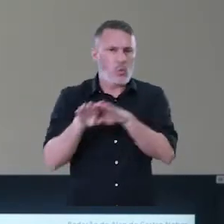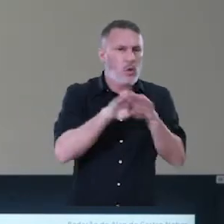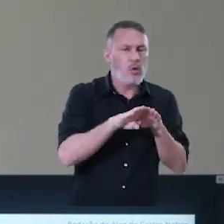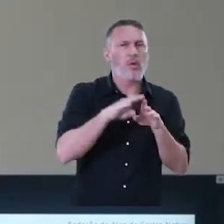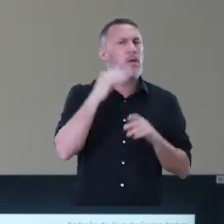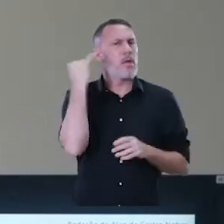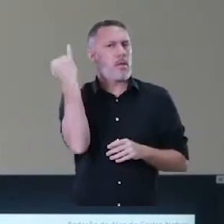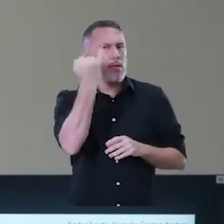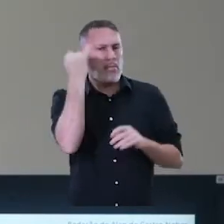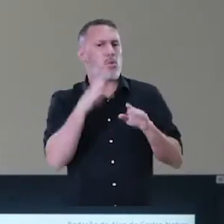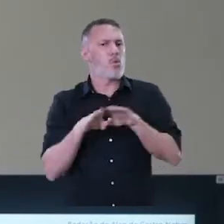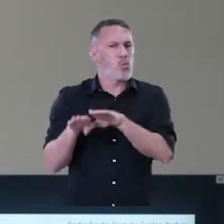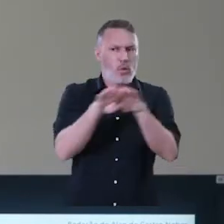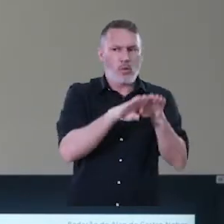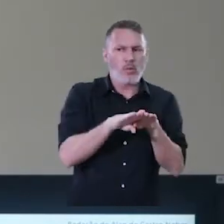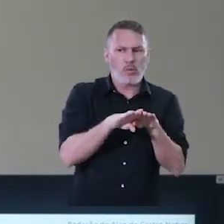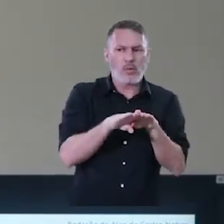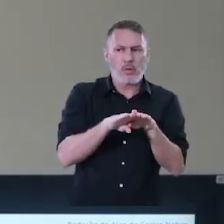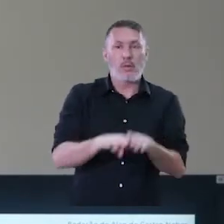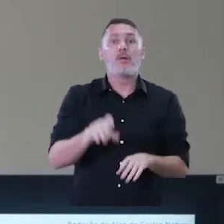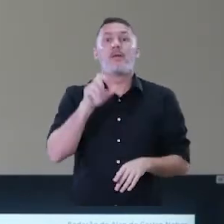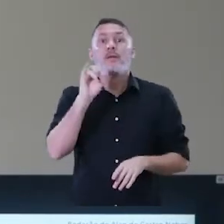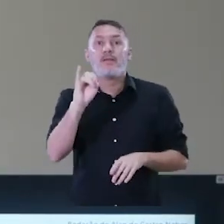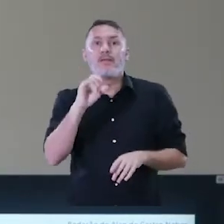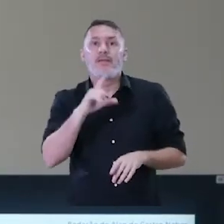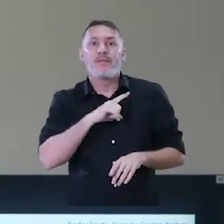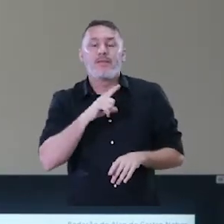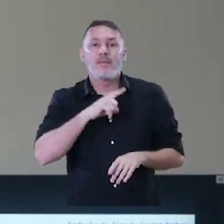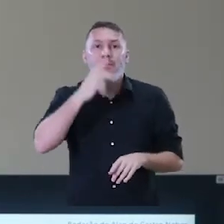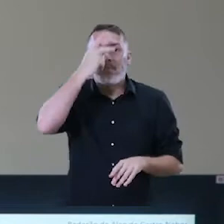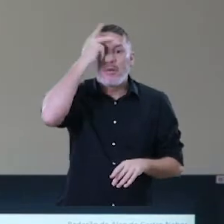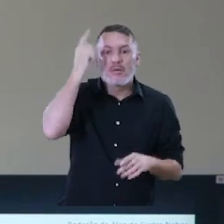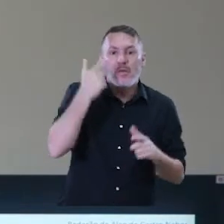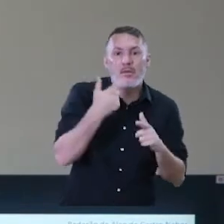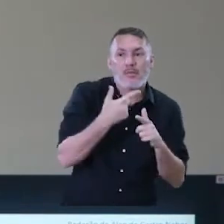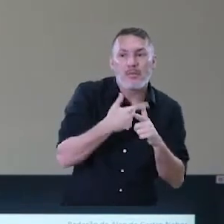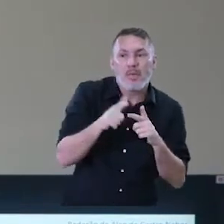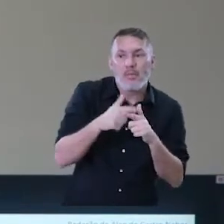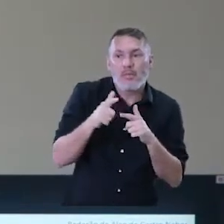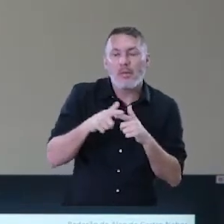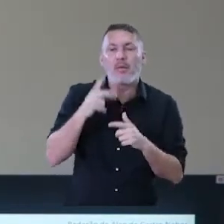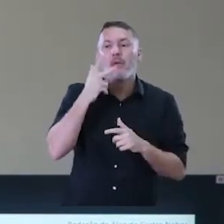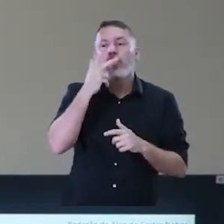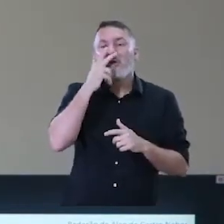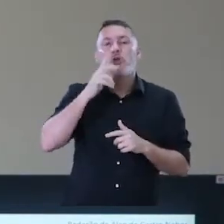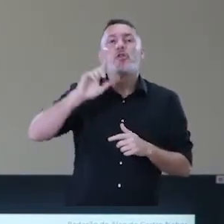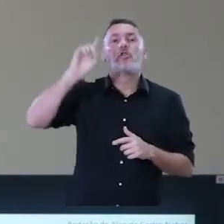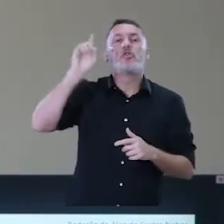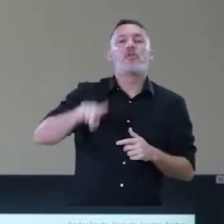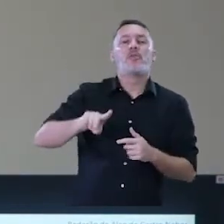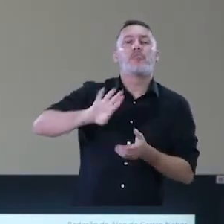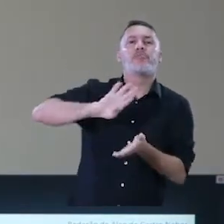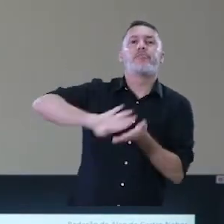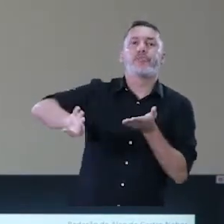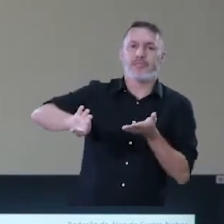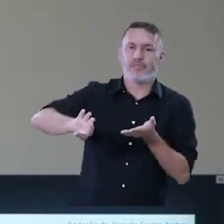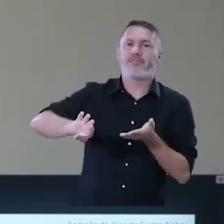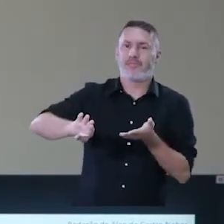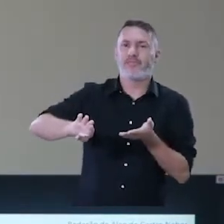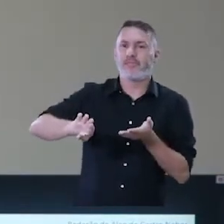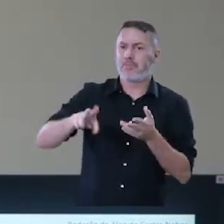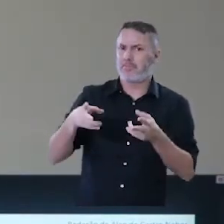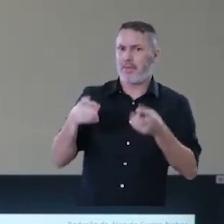mesma importância. Então, se alguém está passando por um problema, esse direito não está sendo levado em